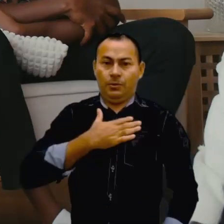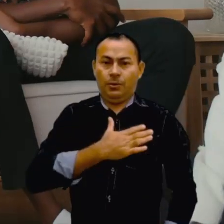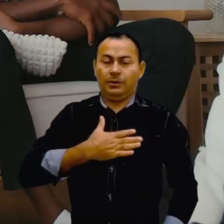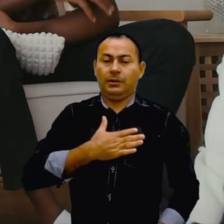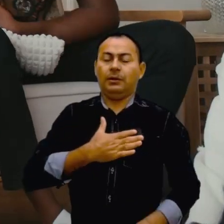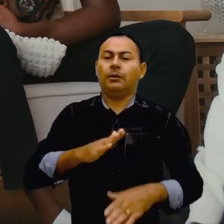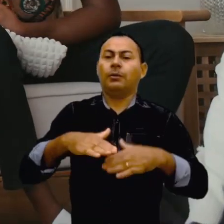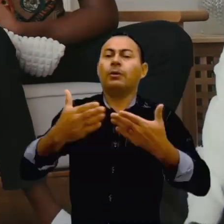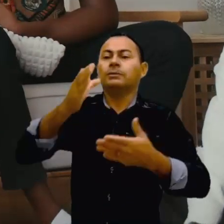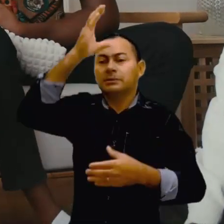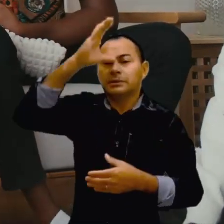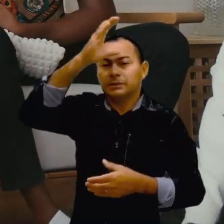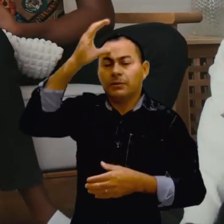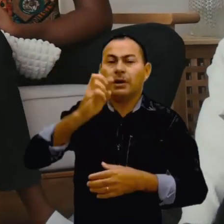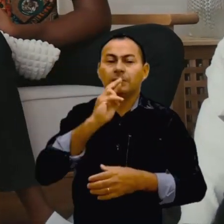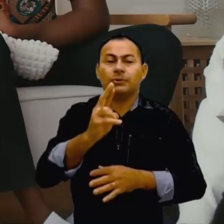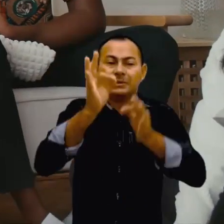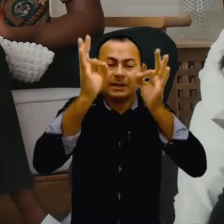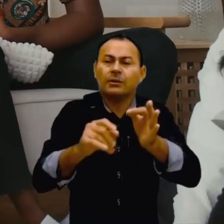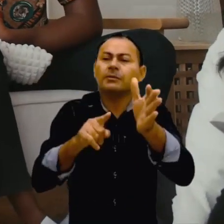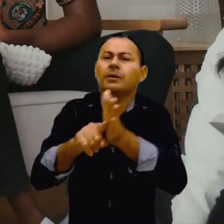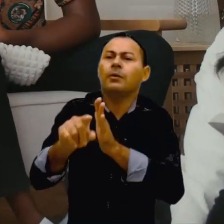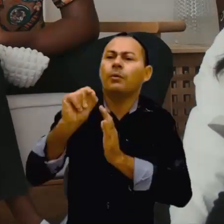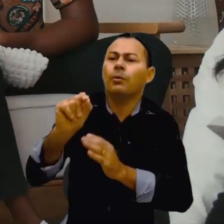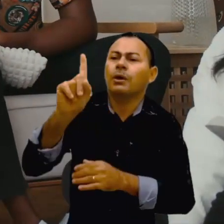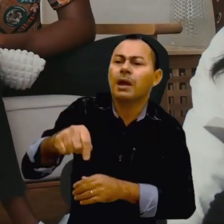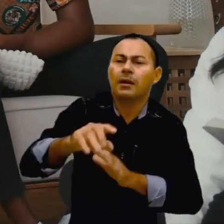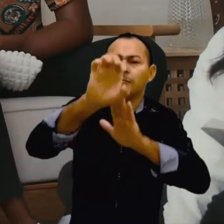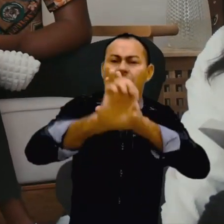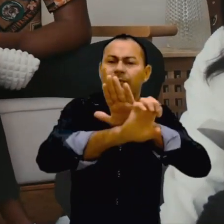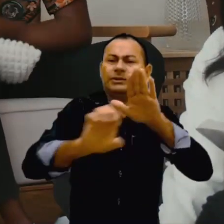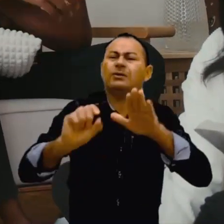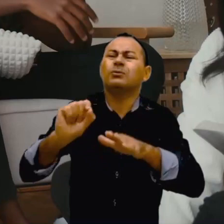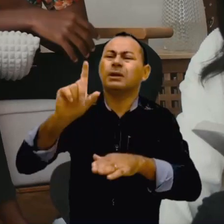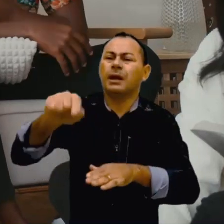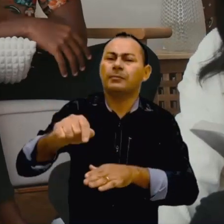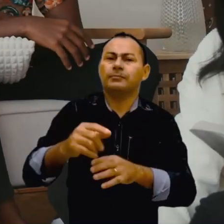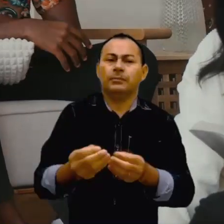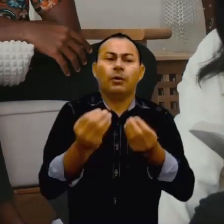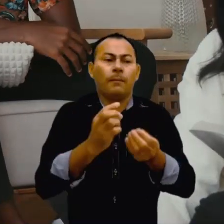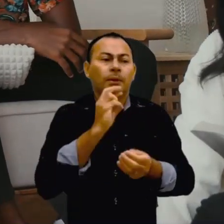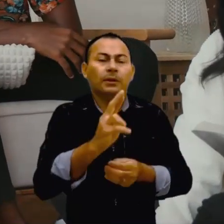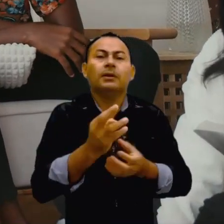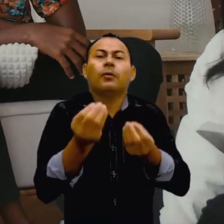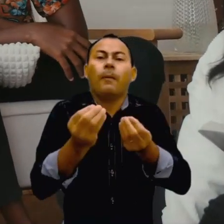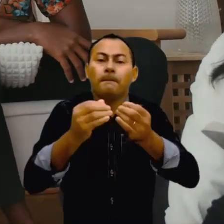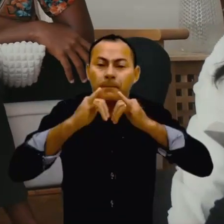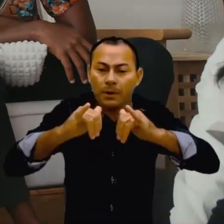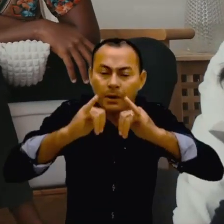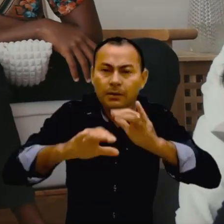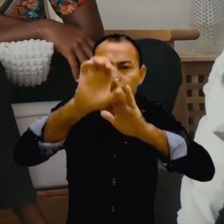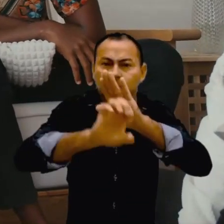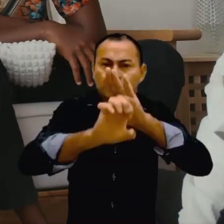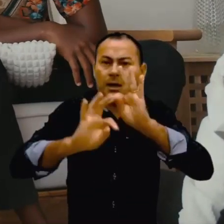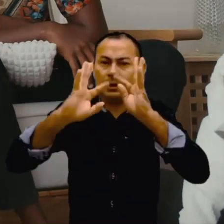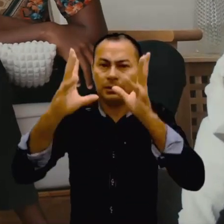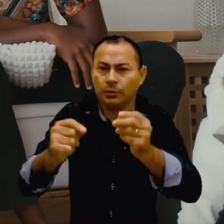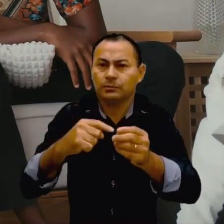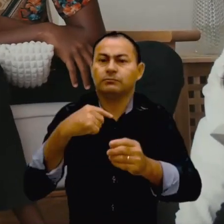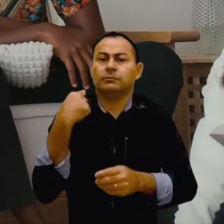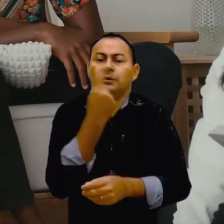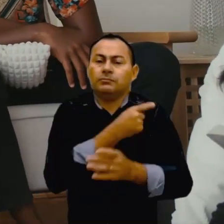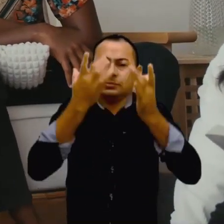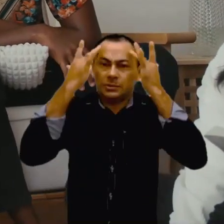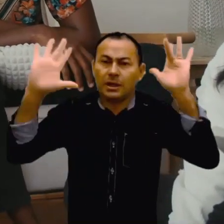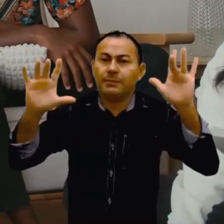saber quantos cristãos responderiam corretamente a pergunta: o que é o Evangelho? Como poderemos anunciar o Evangelho a todo mundo se